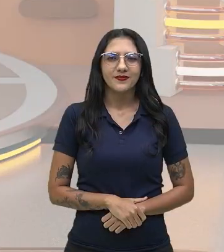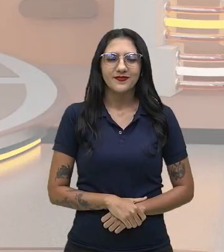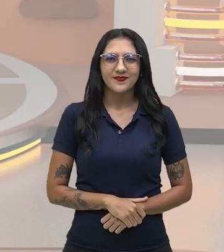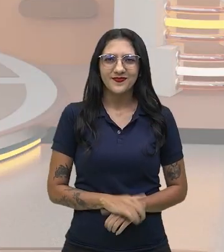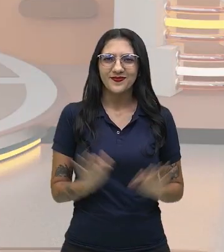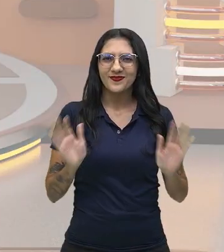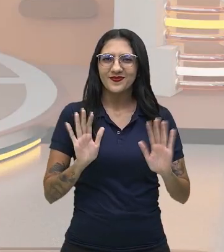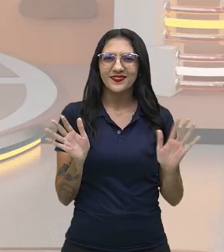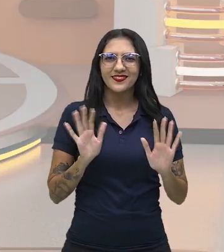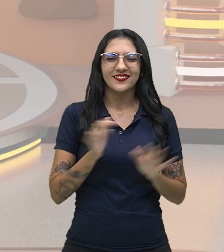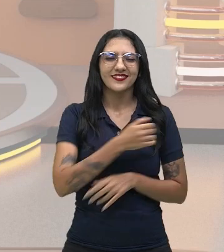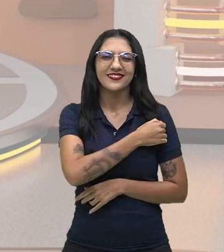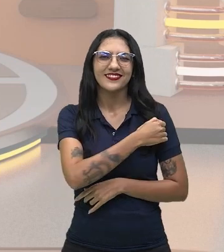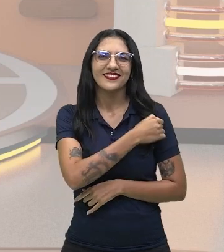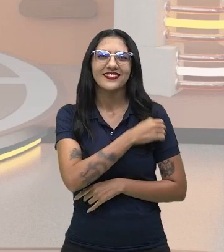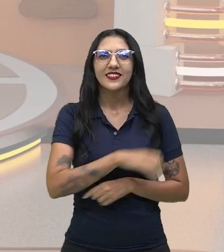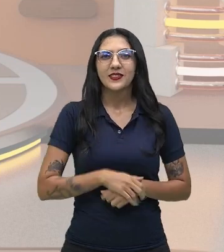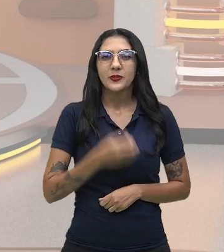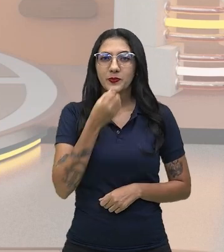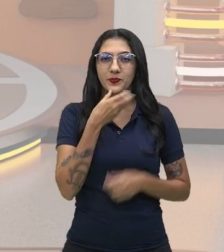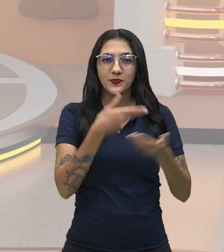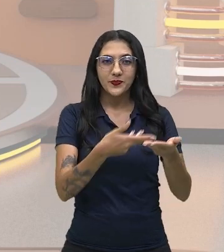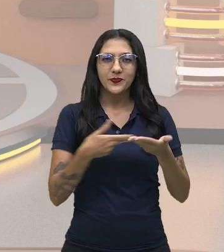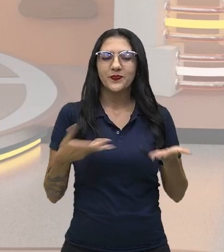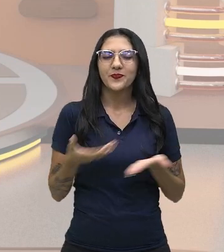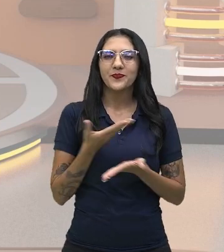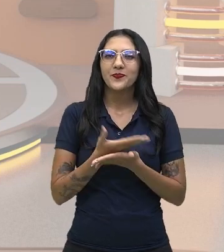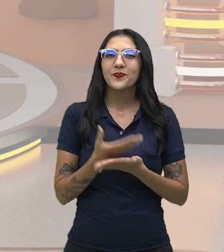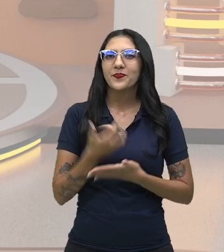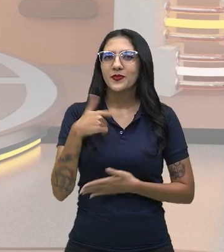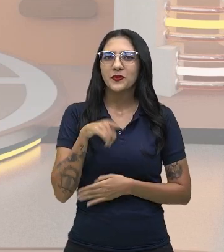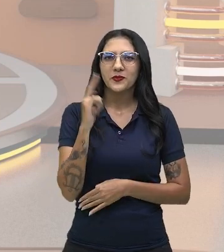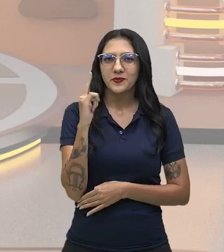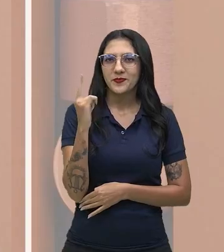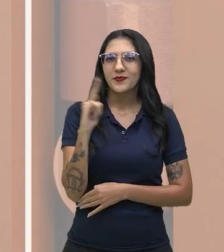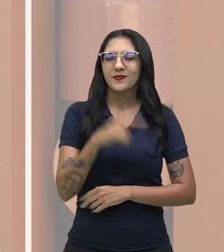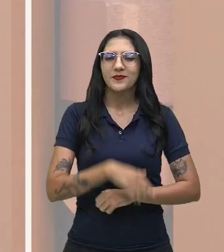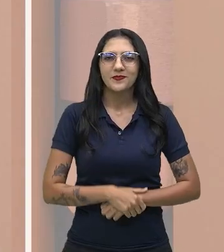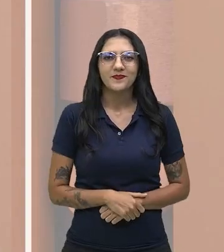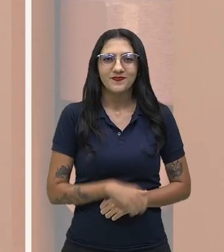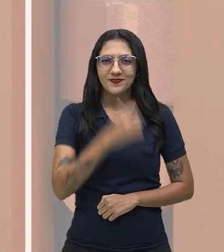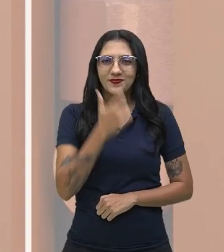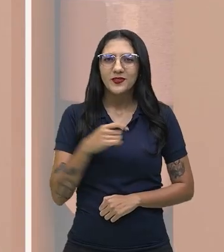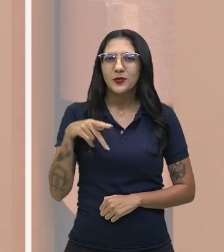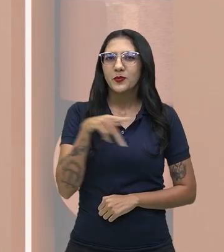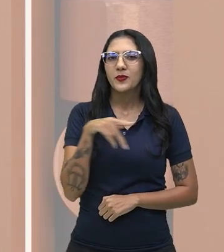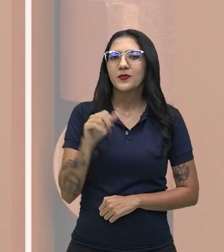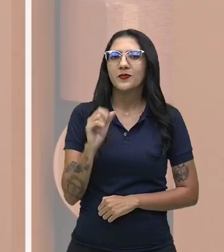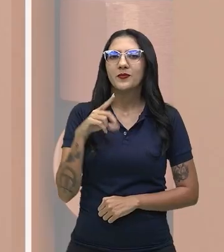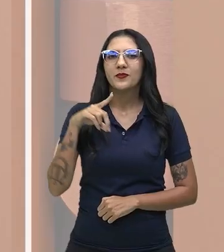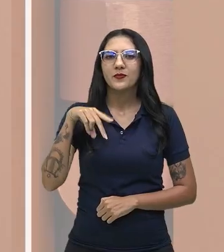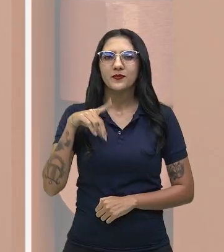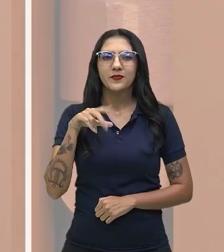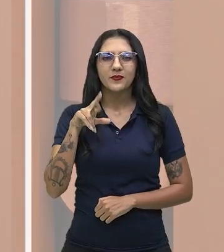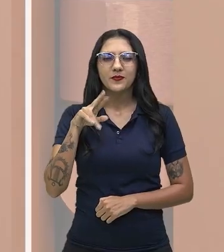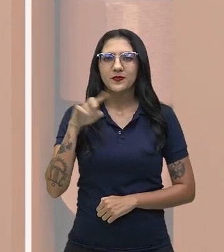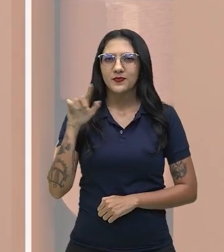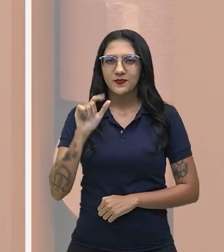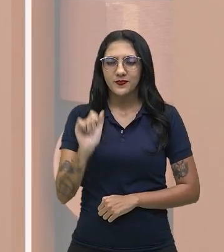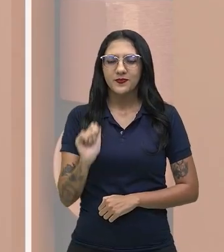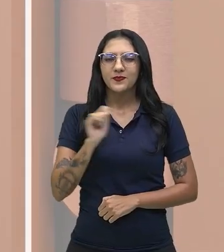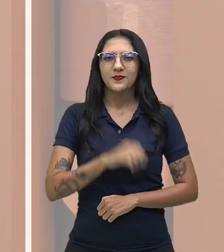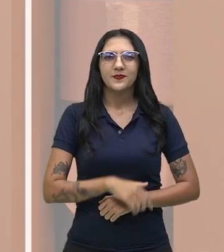Olá, tudo bem com vocês? Sejam todos bem-vindos a mais uma aula de Geografia. Sou a professora Andresa